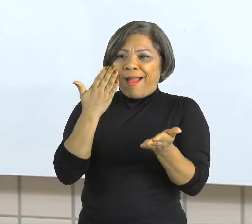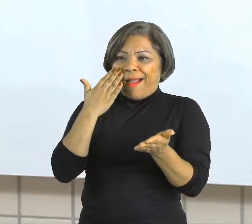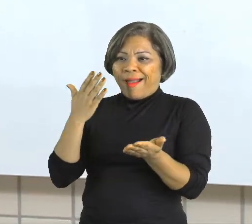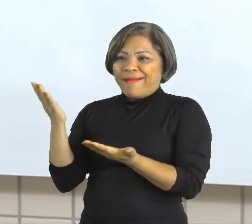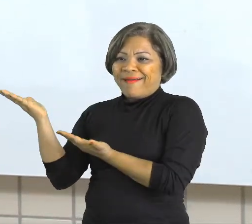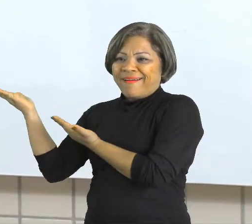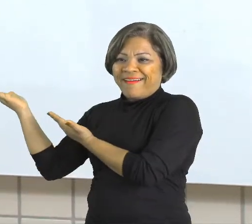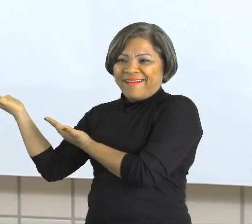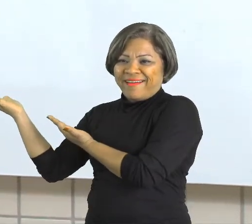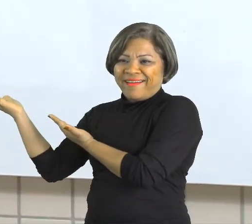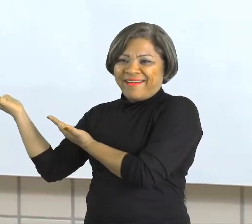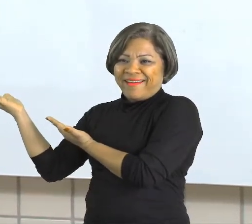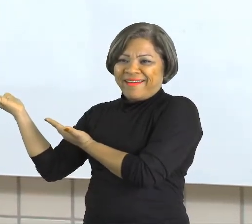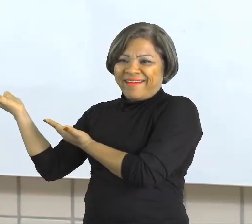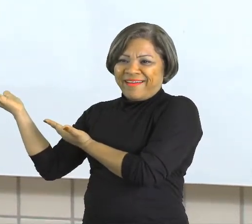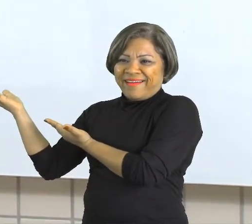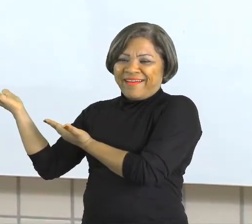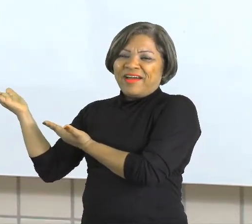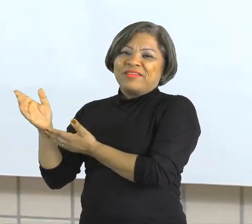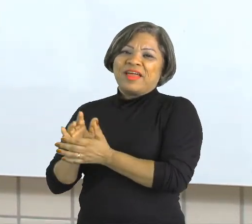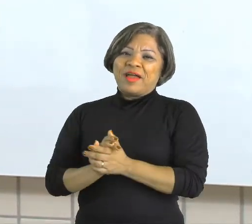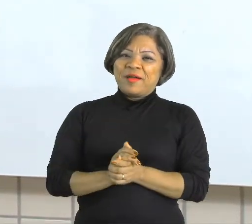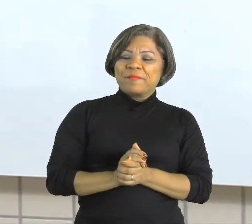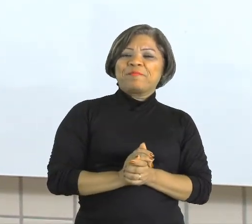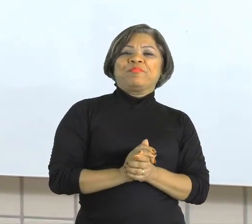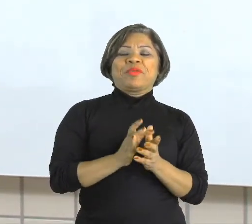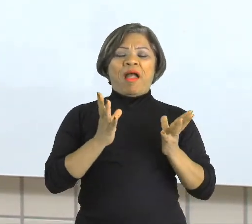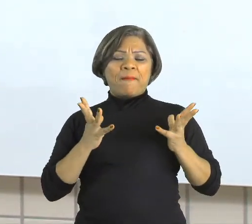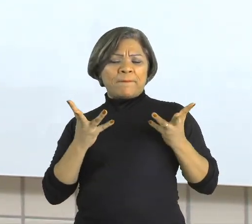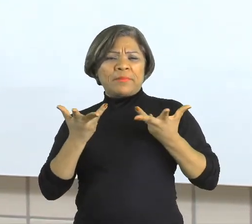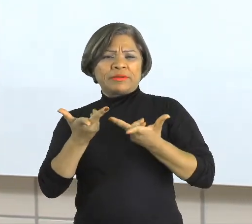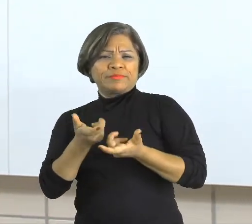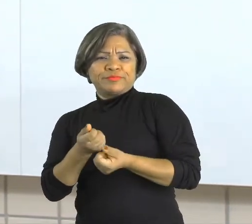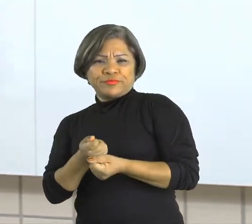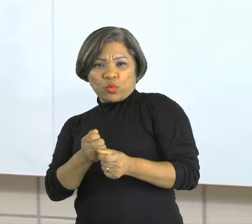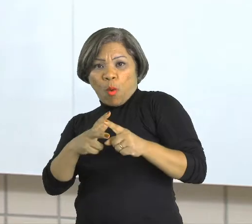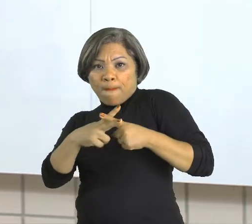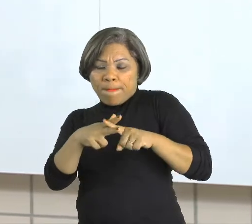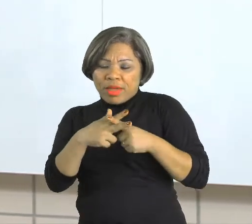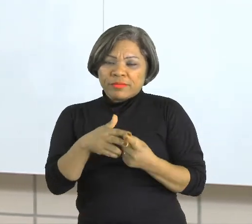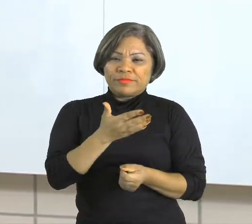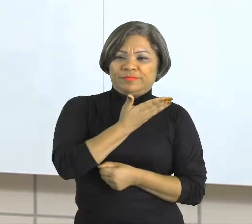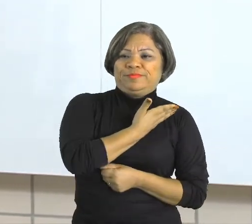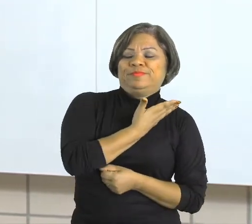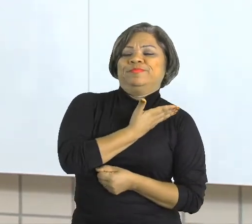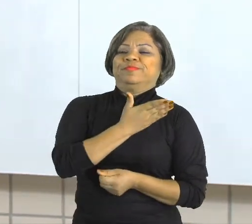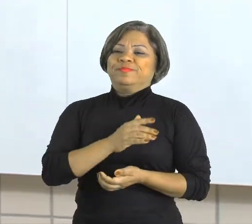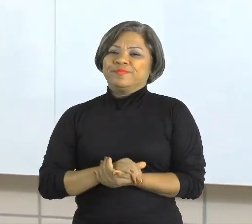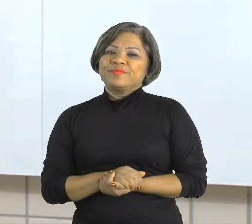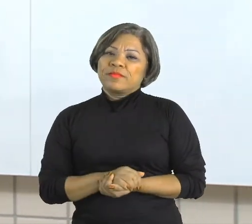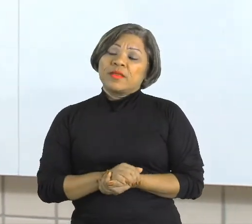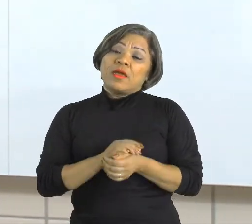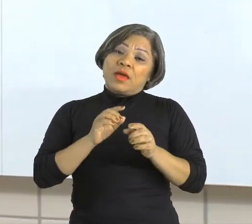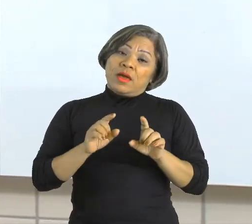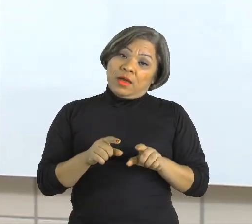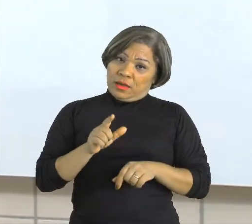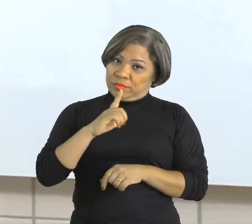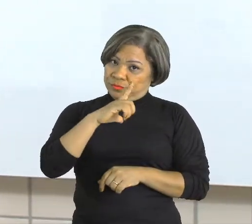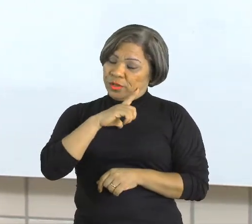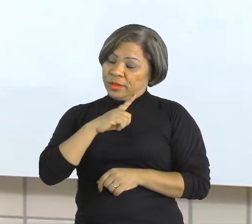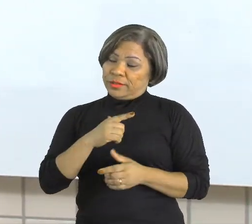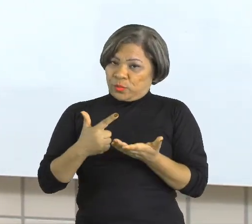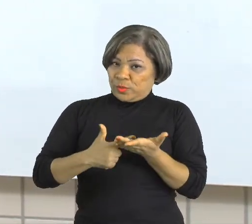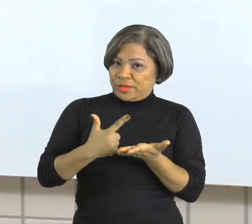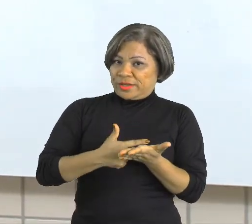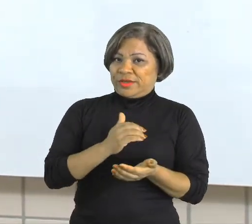A Fabulosa Máquina de Amigos. Tem até o livro aqui comigo, ok? mas a gente já fez a leitura